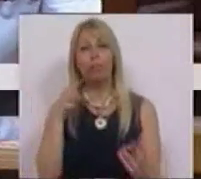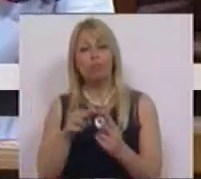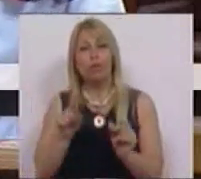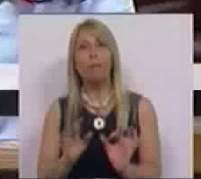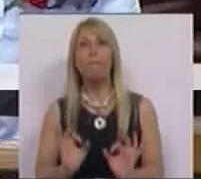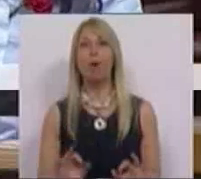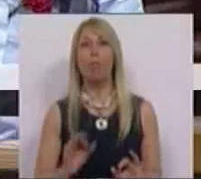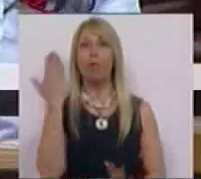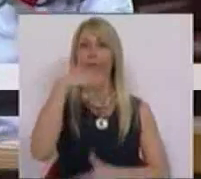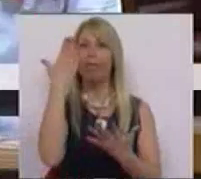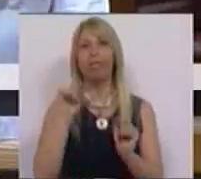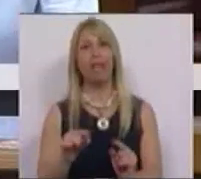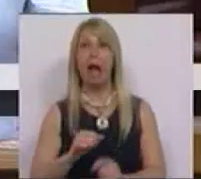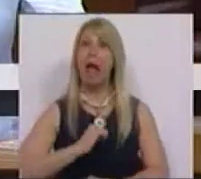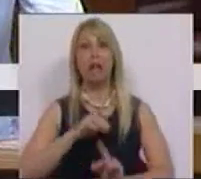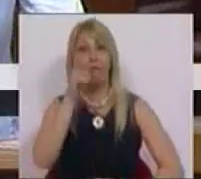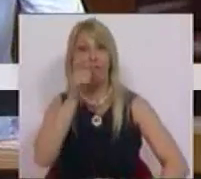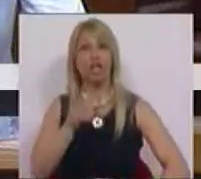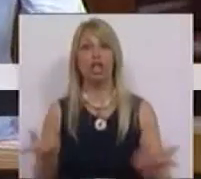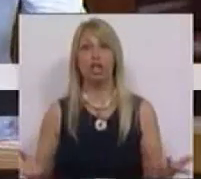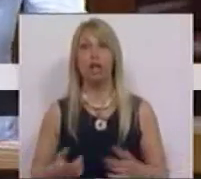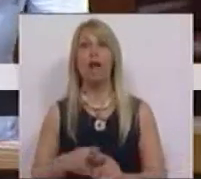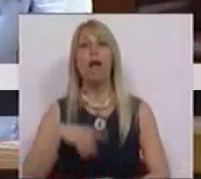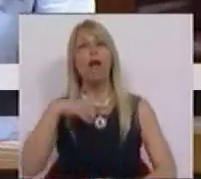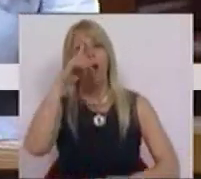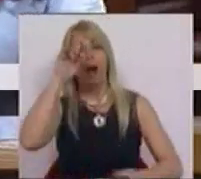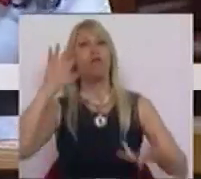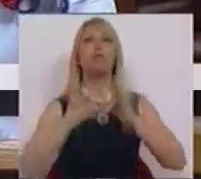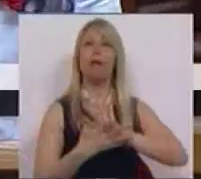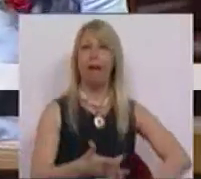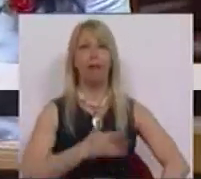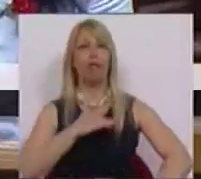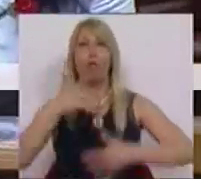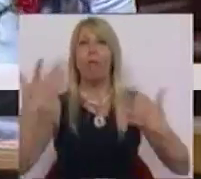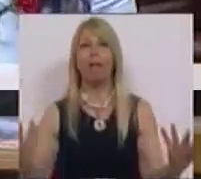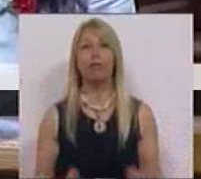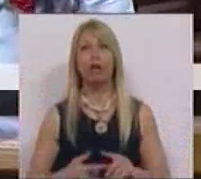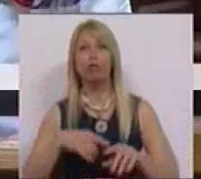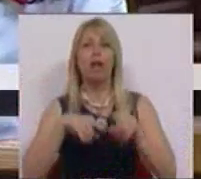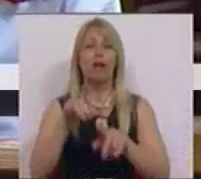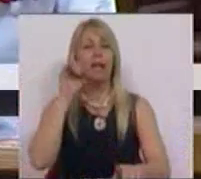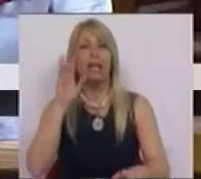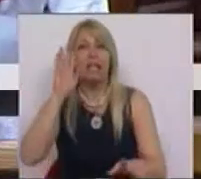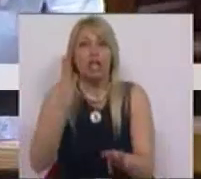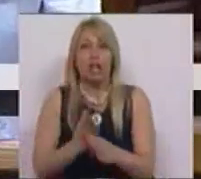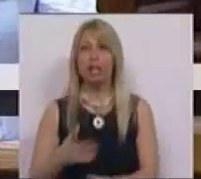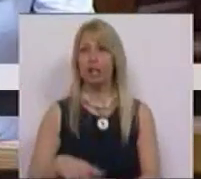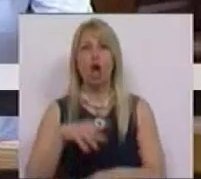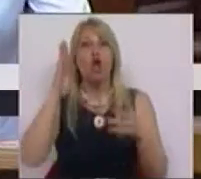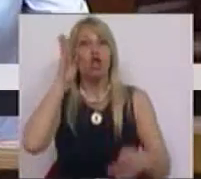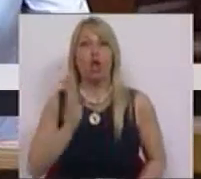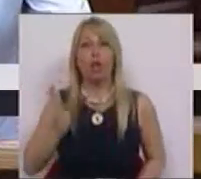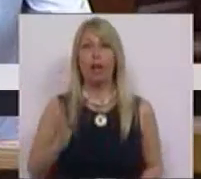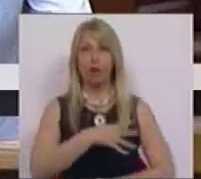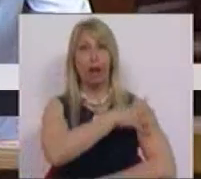dia. Antifascistas, revolucionários, ex-presos políticos, sindicalistas da resistência, soldados, capitães de Abril,